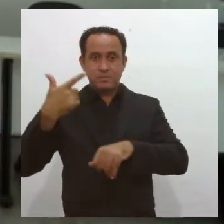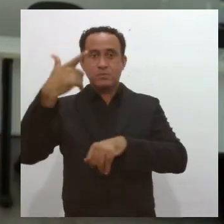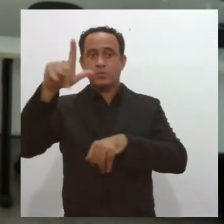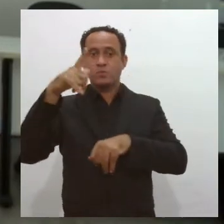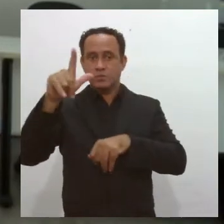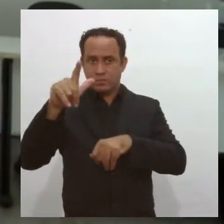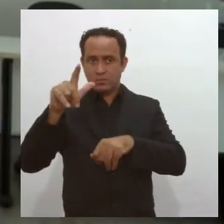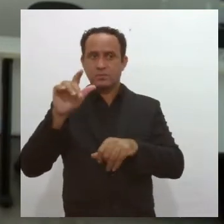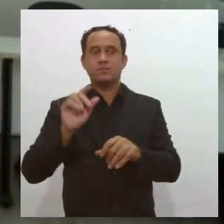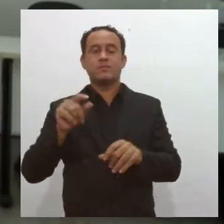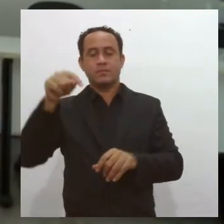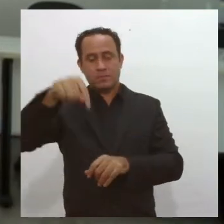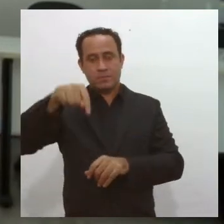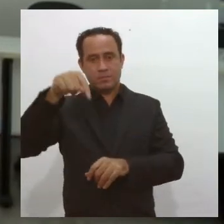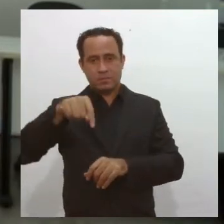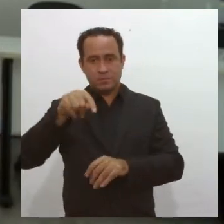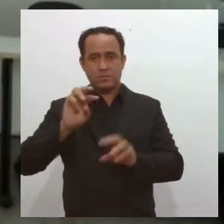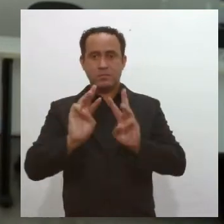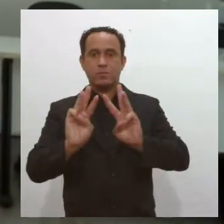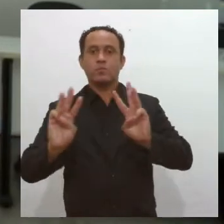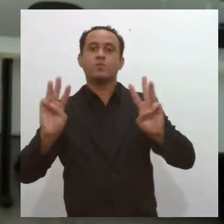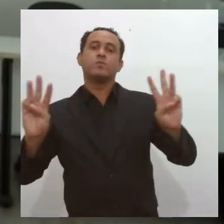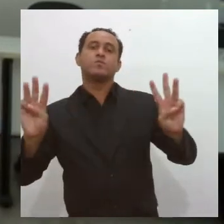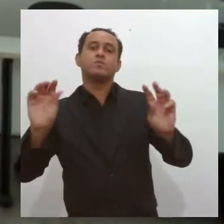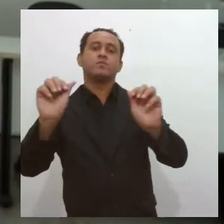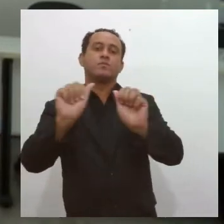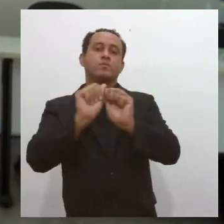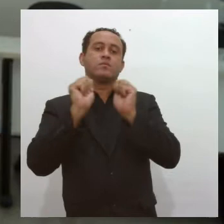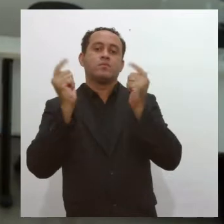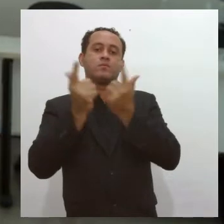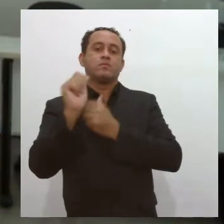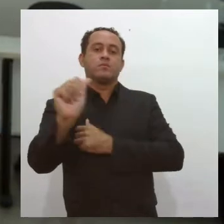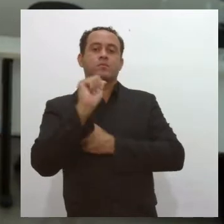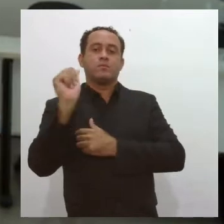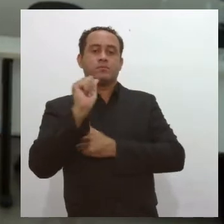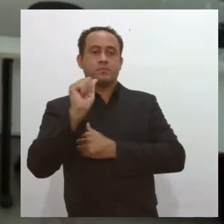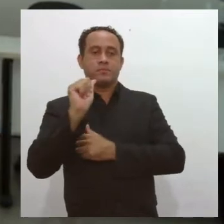é só acessar aqui o site da Agência de Notícias,